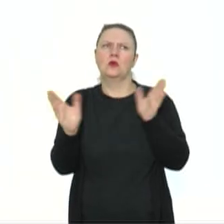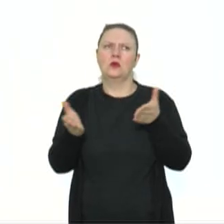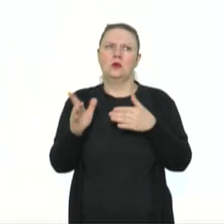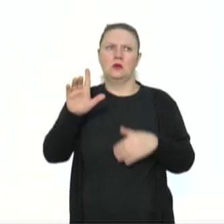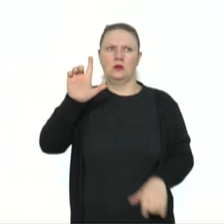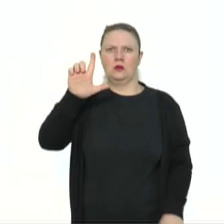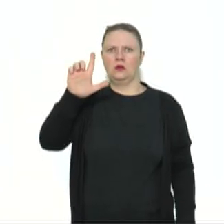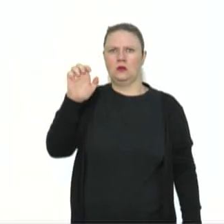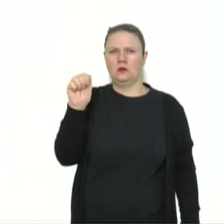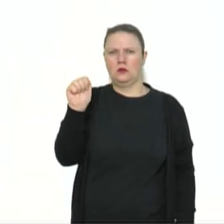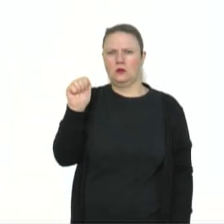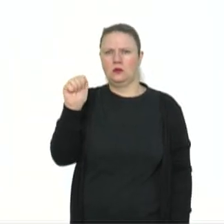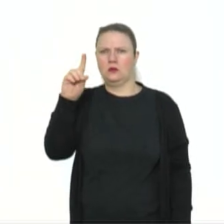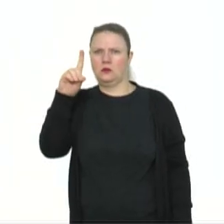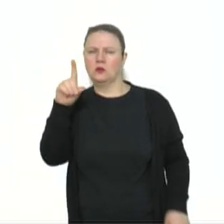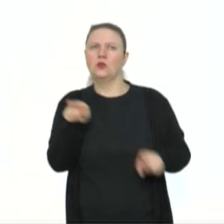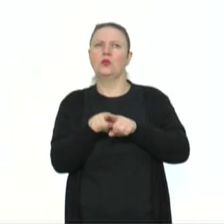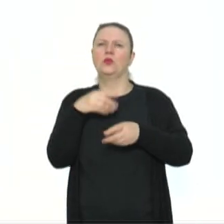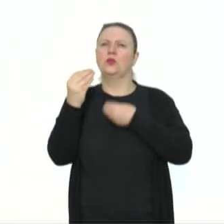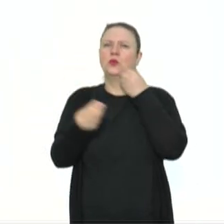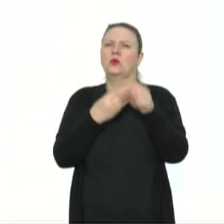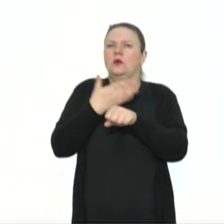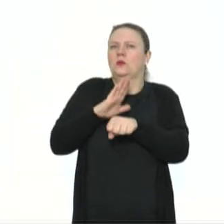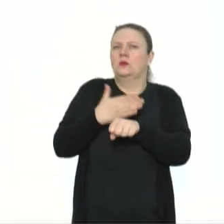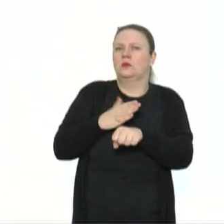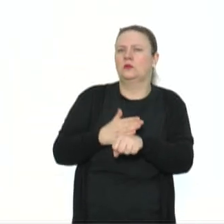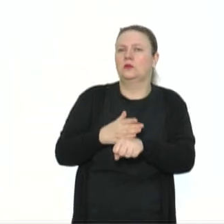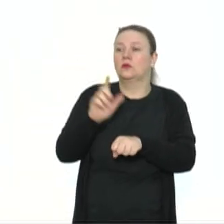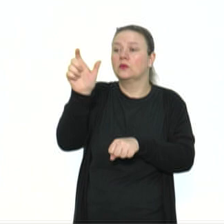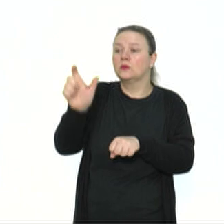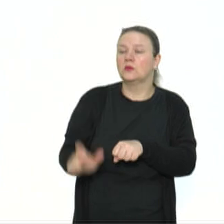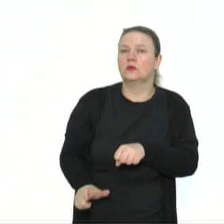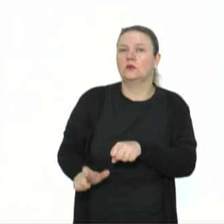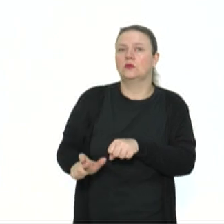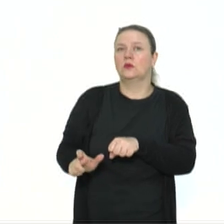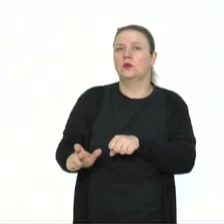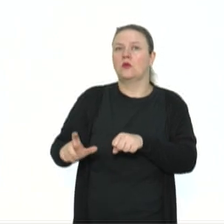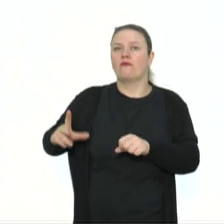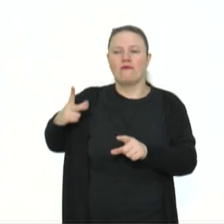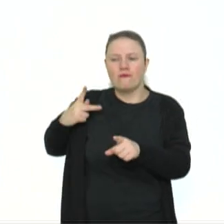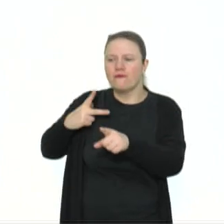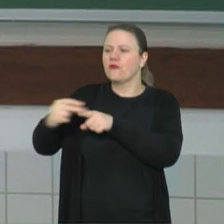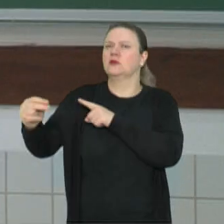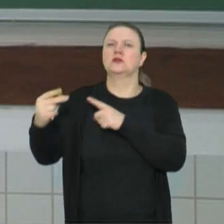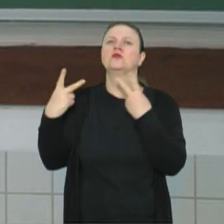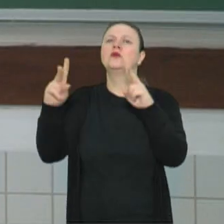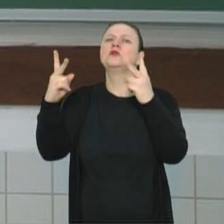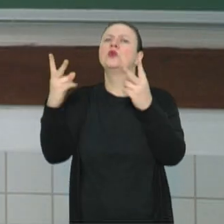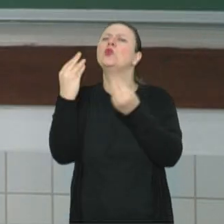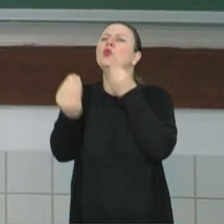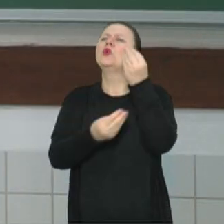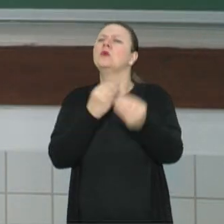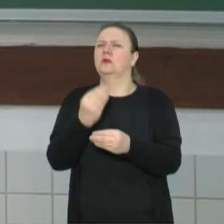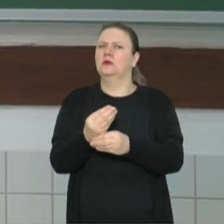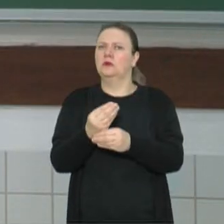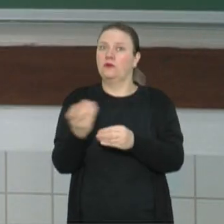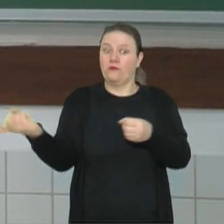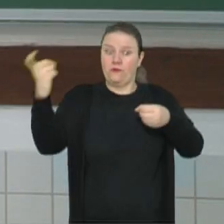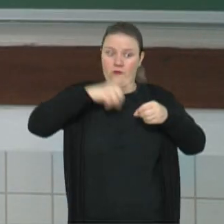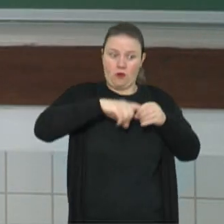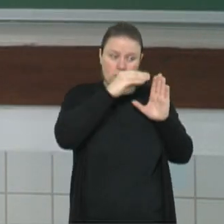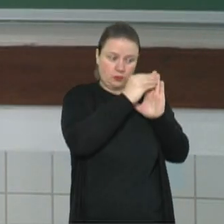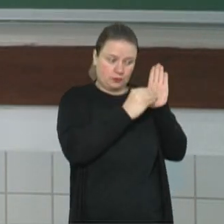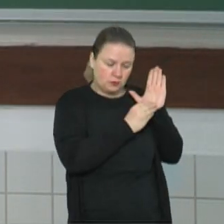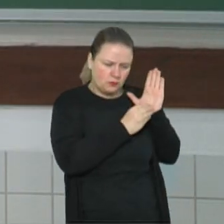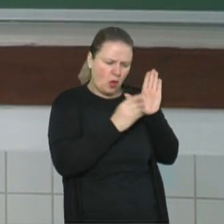da escalada esportiva, como um atleta é considerado vencedor? Vê lá, volta nos